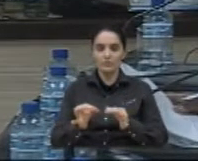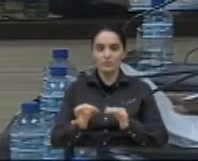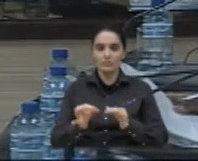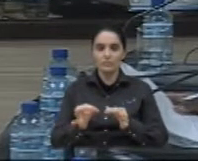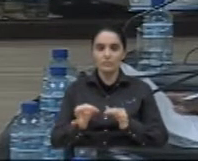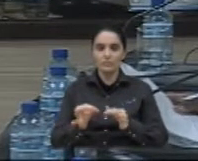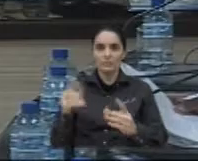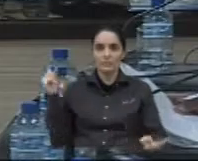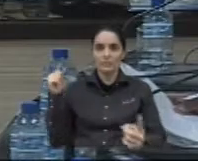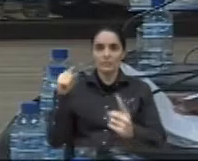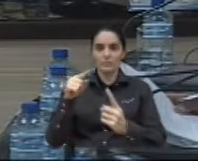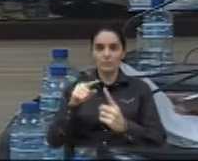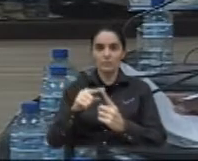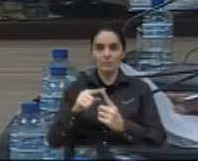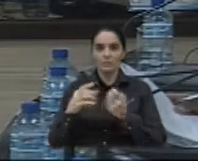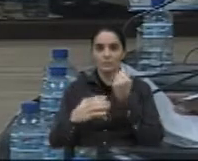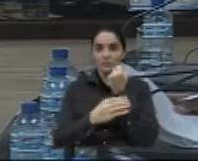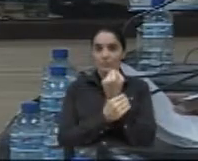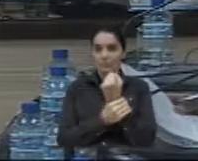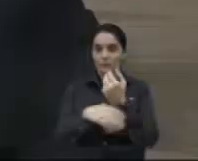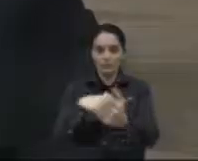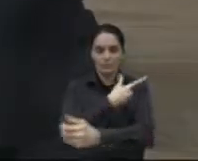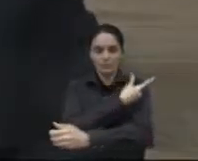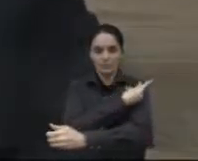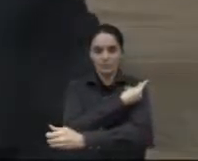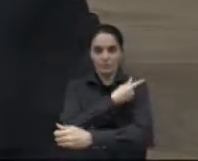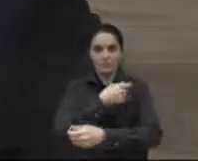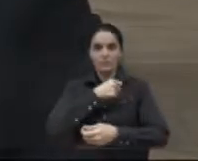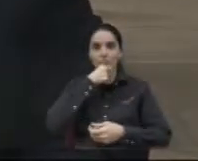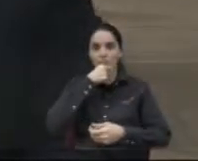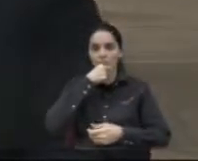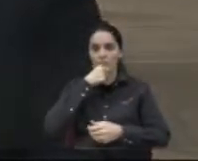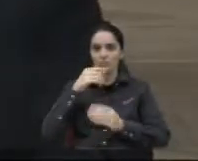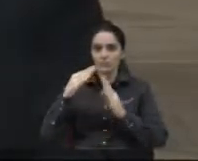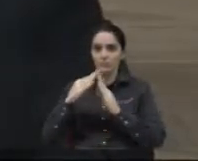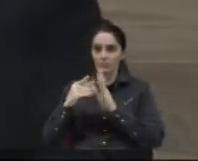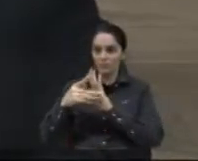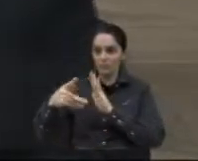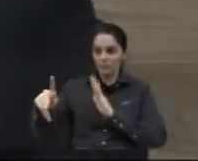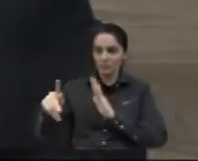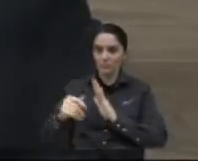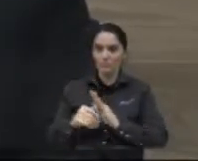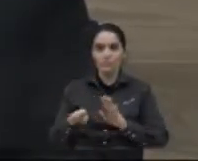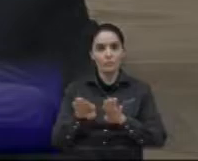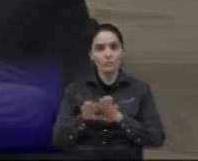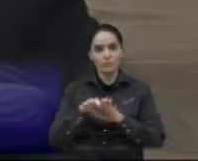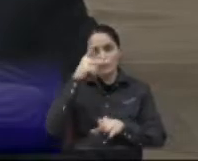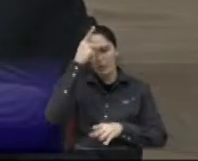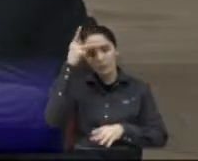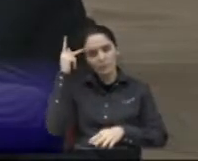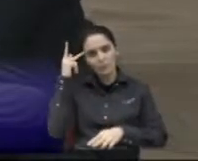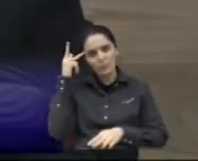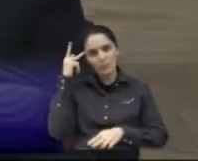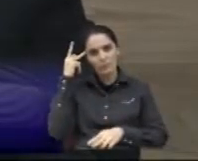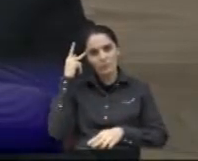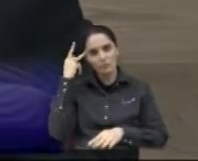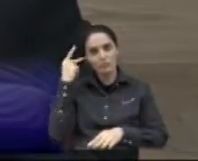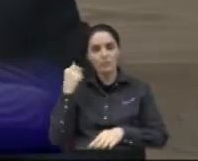visa a garantia da vacinação do idoso em sua casa e também aquele que tem algum tipo